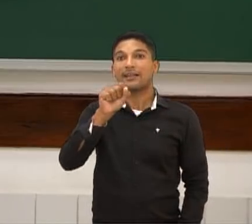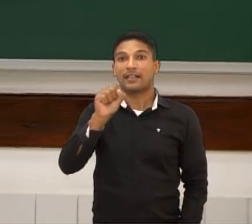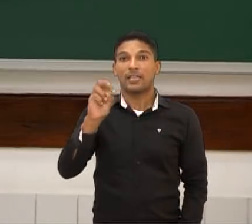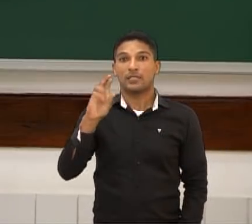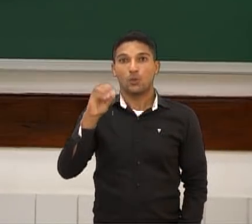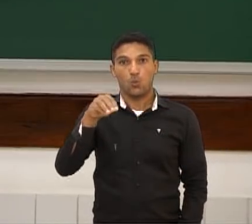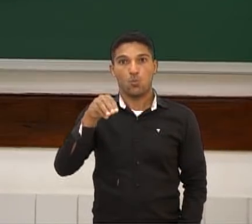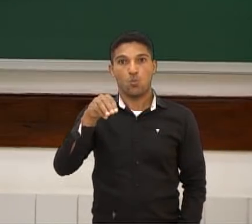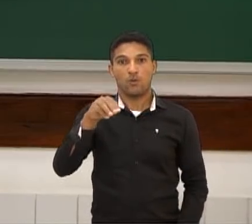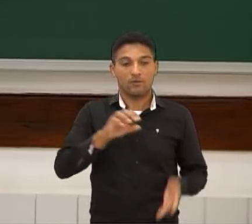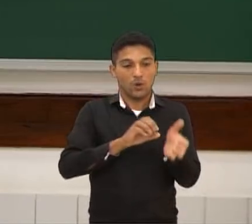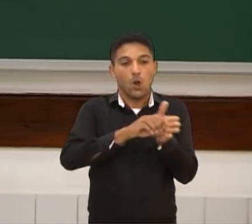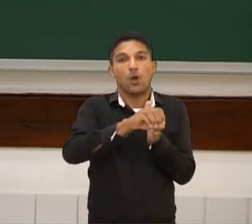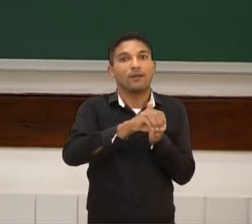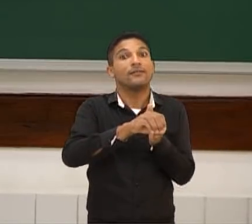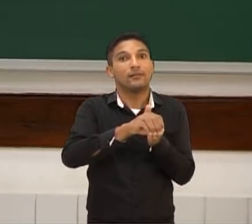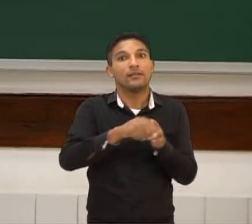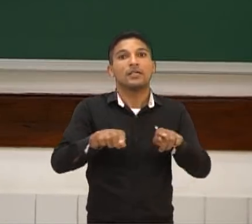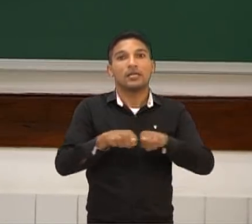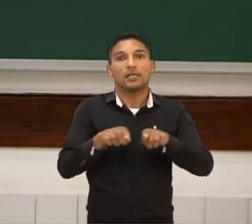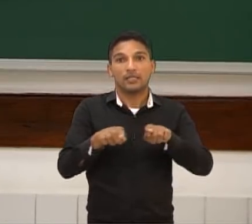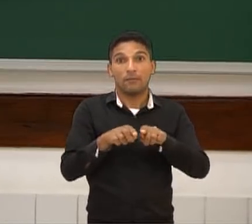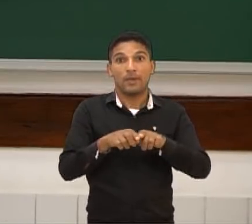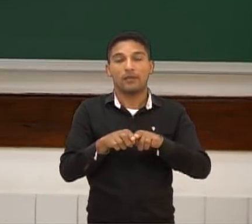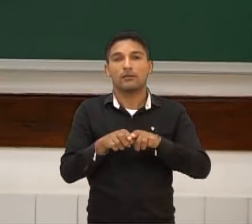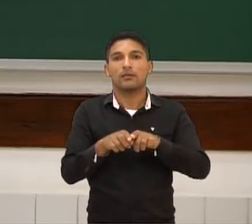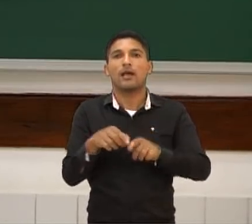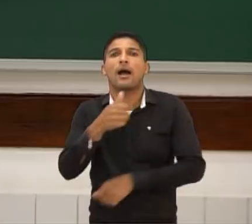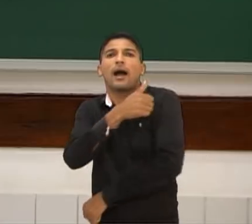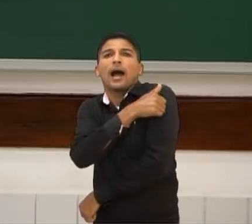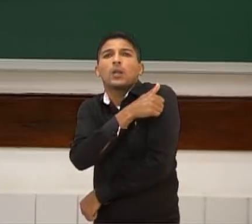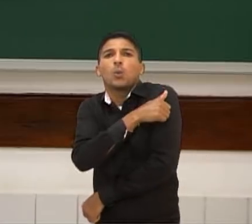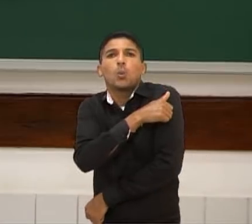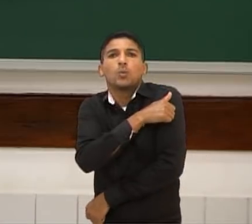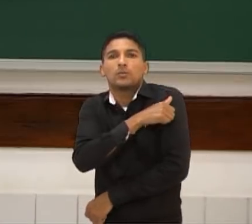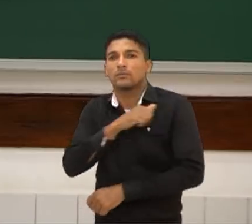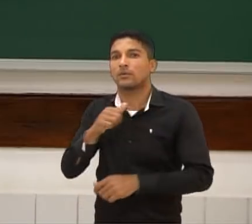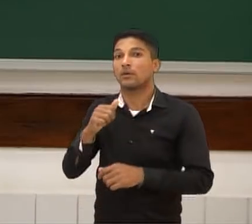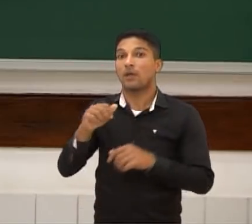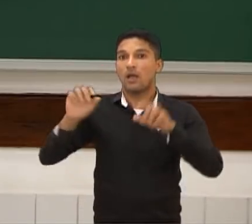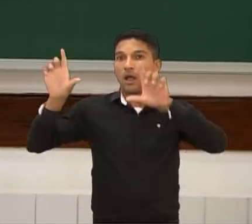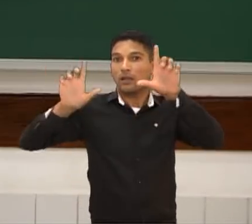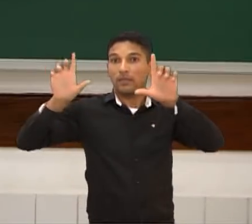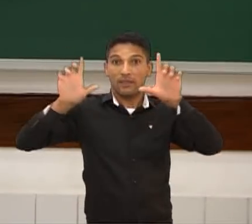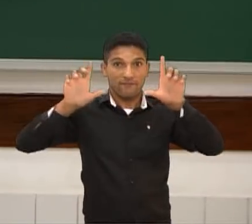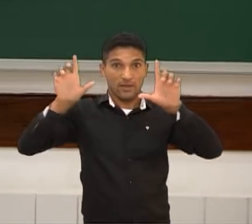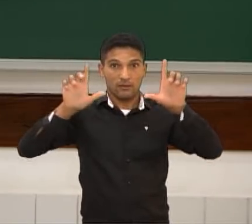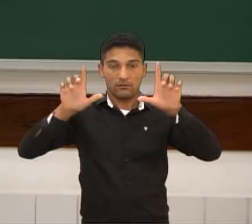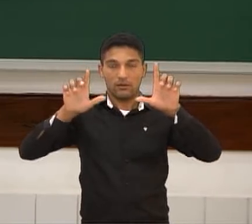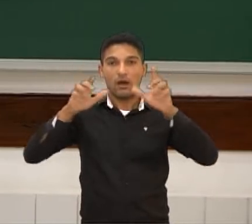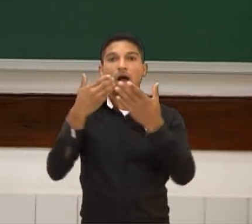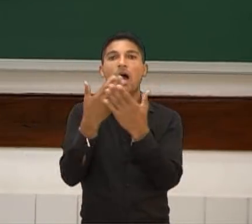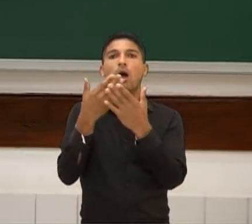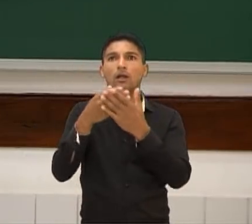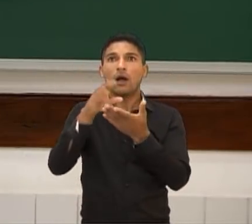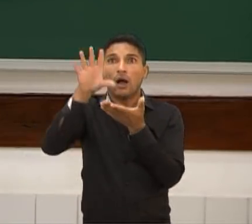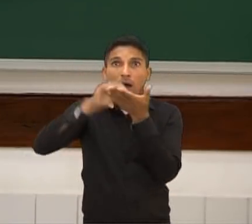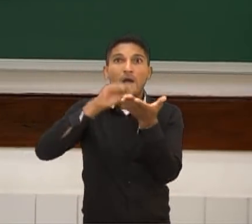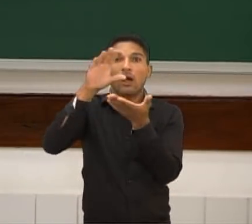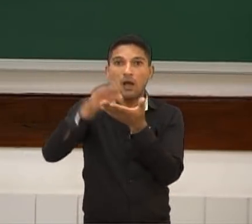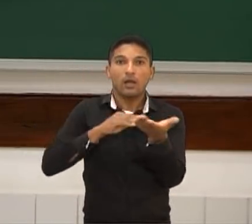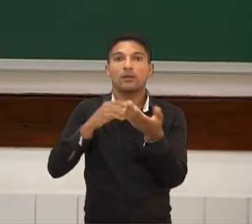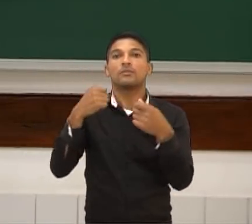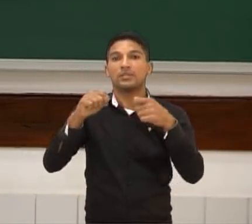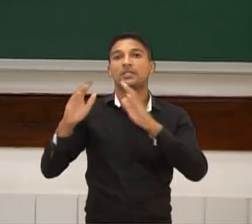de vocês e também aqueles alunos que assistem a aula pela TV, né? Realizar as atividades, entrar em contato com a escola e enviar as